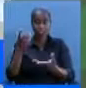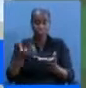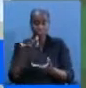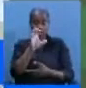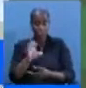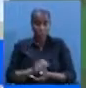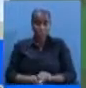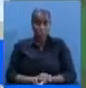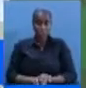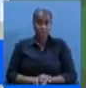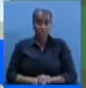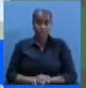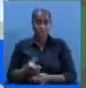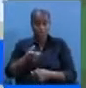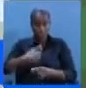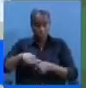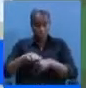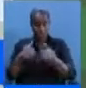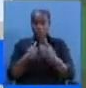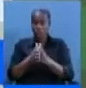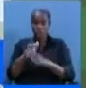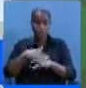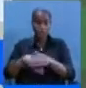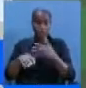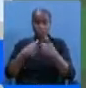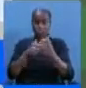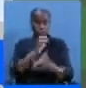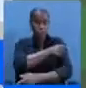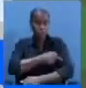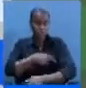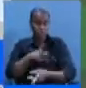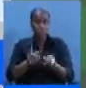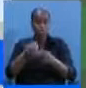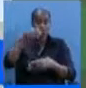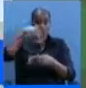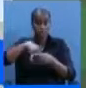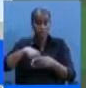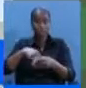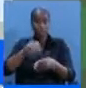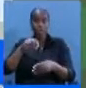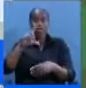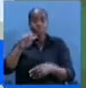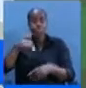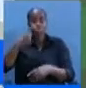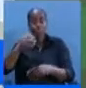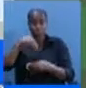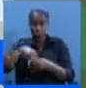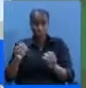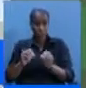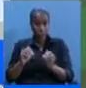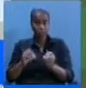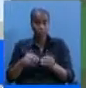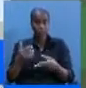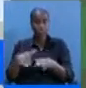país erramos tudo fazer para que todos os deputados aqui eles votaram a favor e aqueles que não fizeram se sintam parte